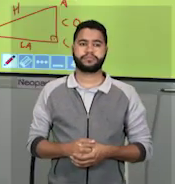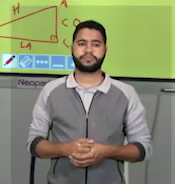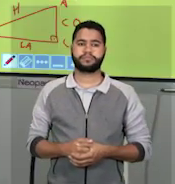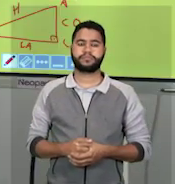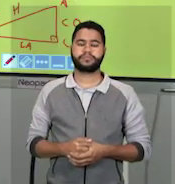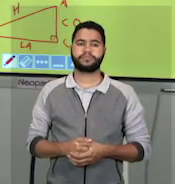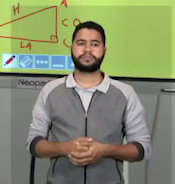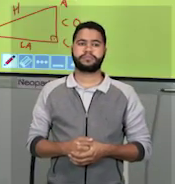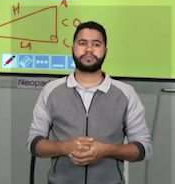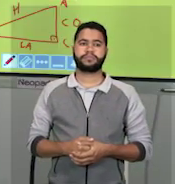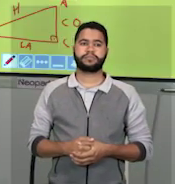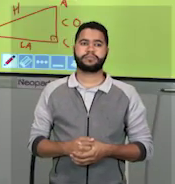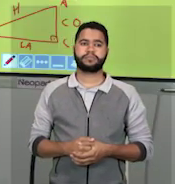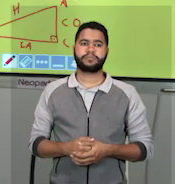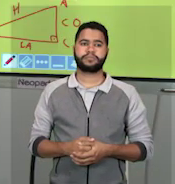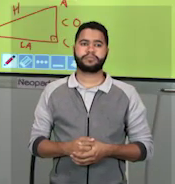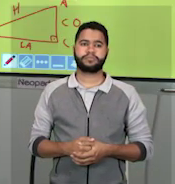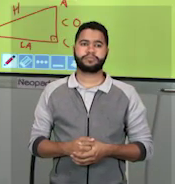hipotenusa.